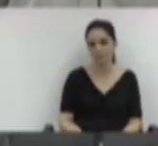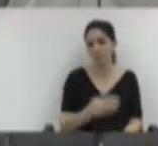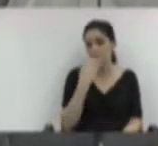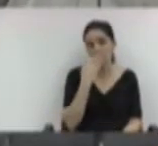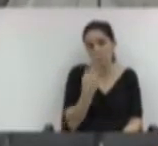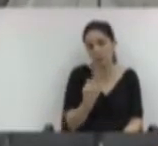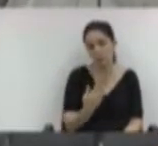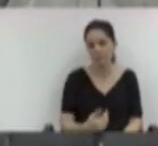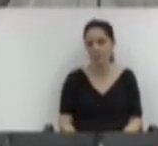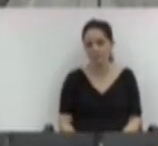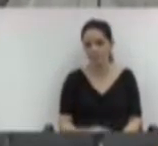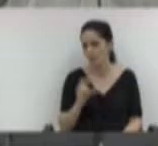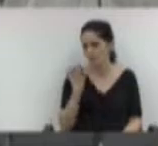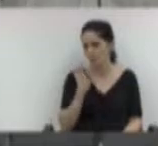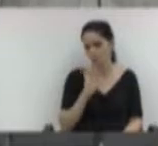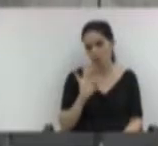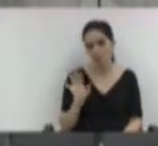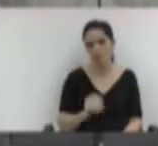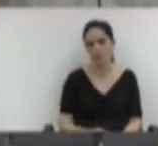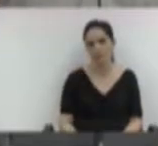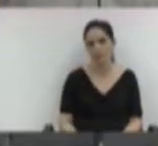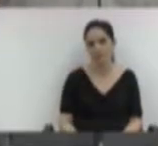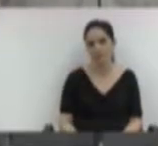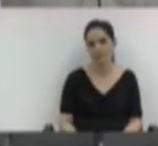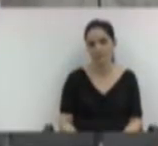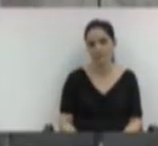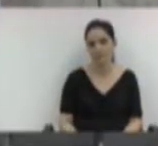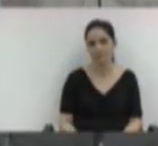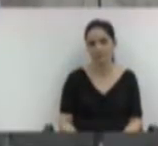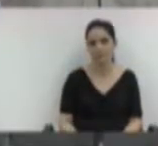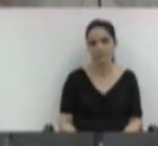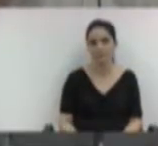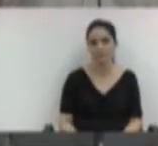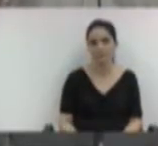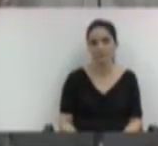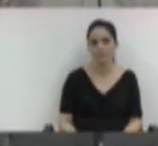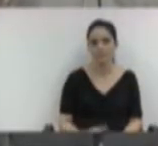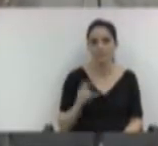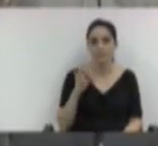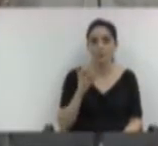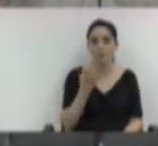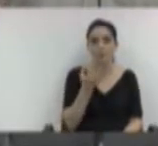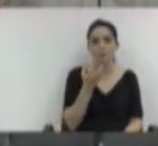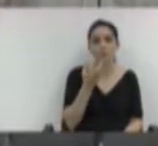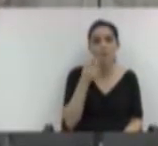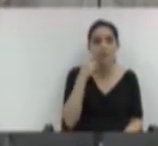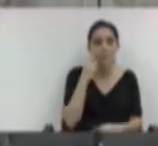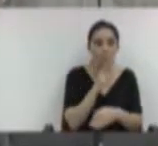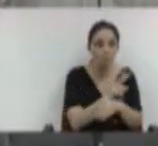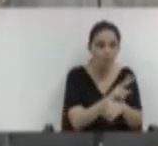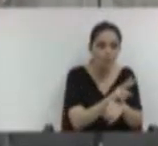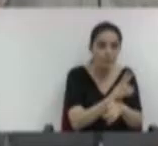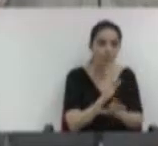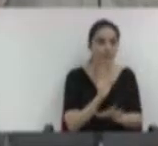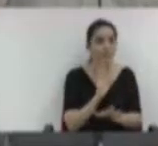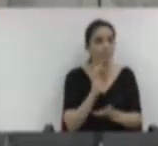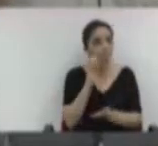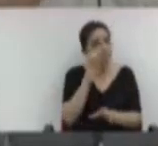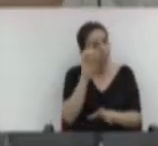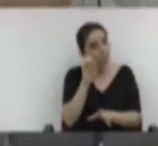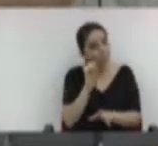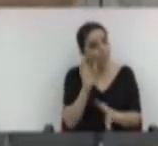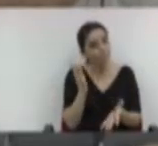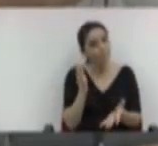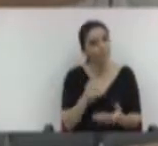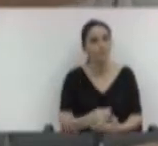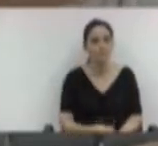requerimento. Só se está sendo feito o que foi licitado, só isso. Será que está sendo feito? É isso